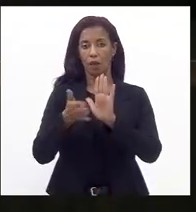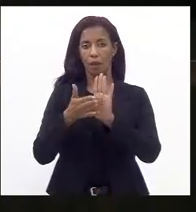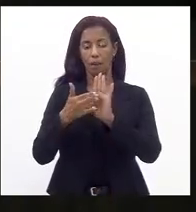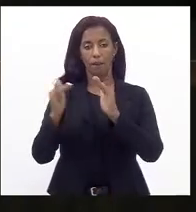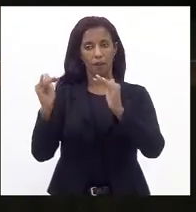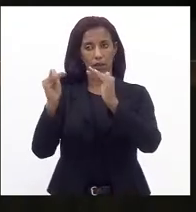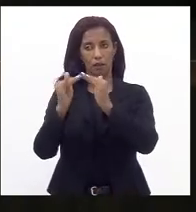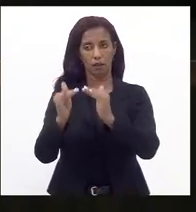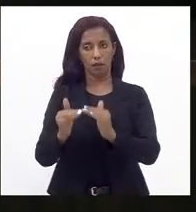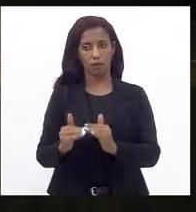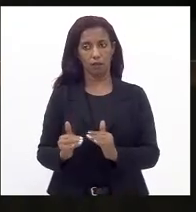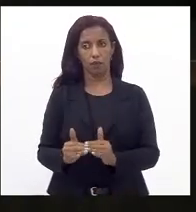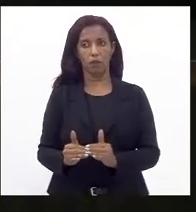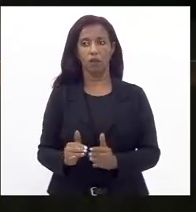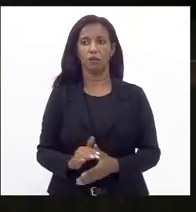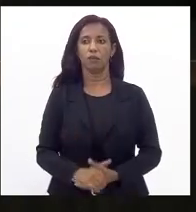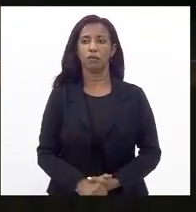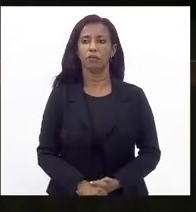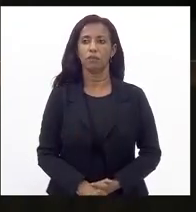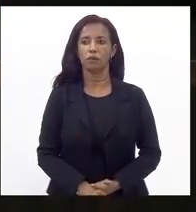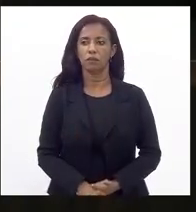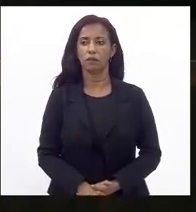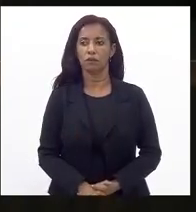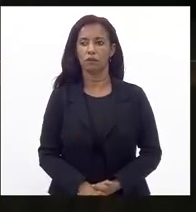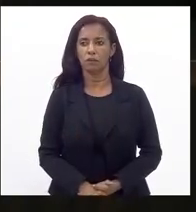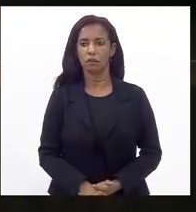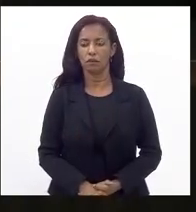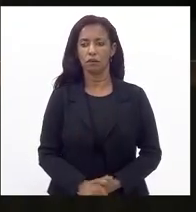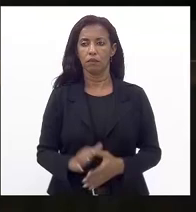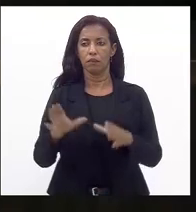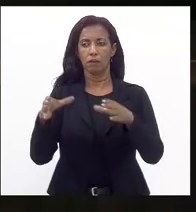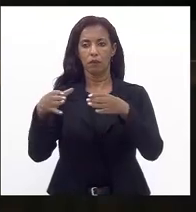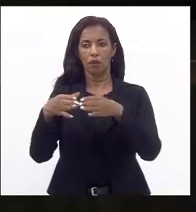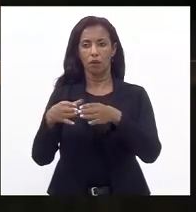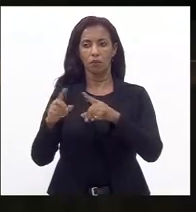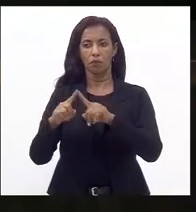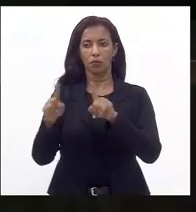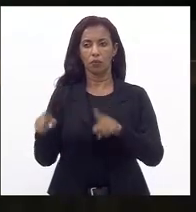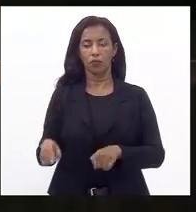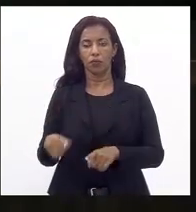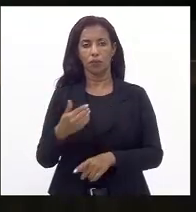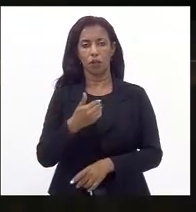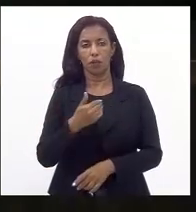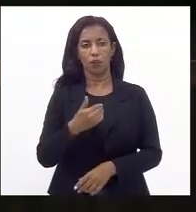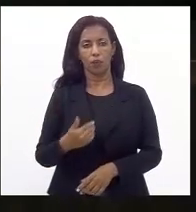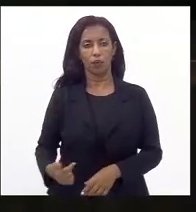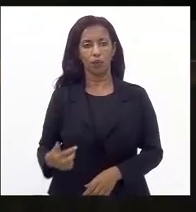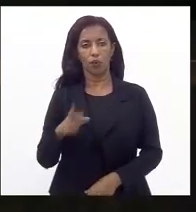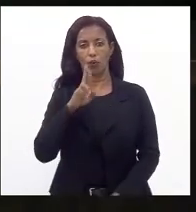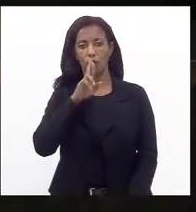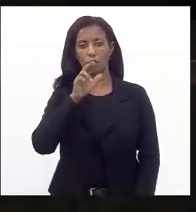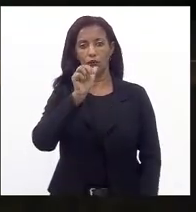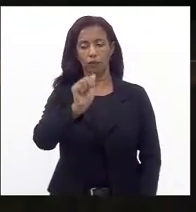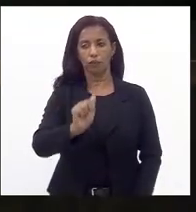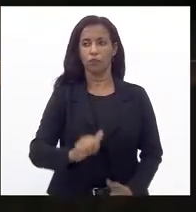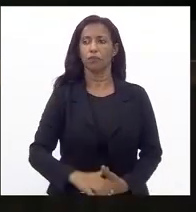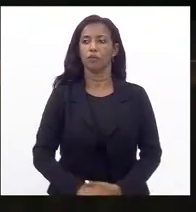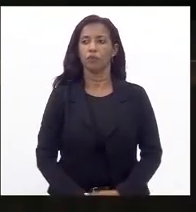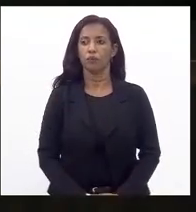favorável senhor presidente e pela comissão de servidor Deputado Rodrigo Amorim